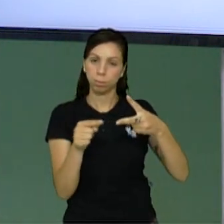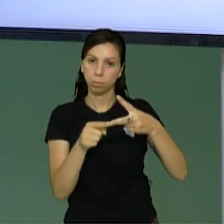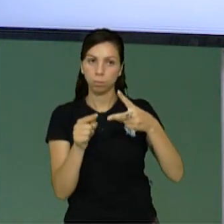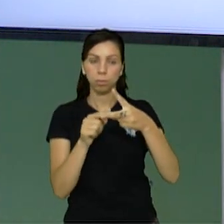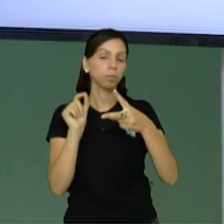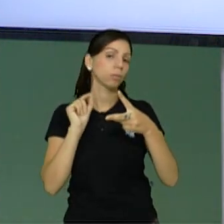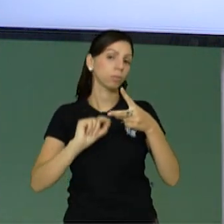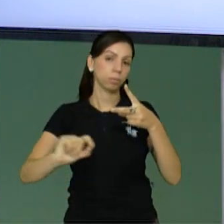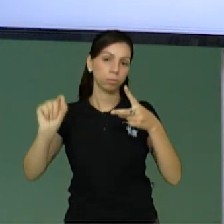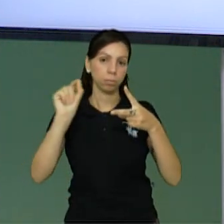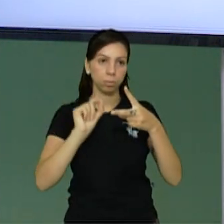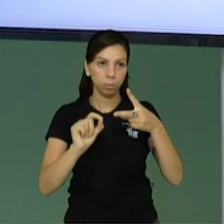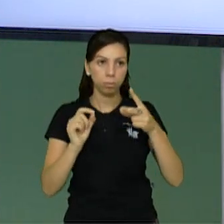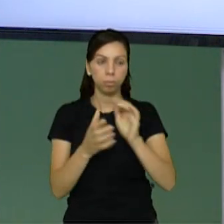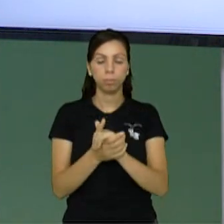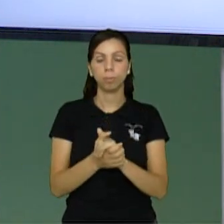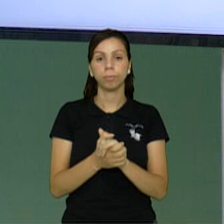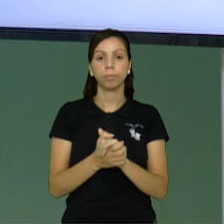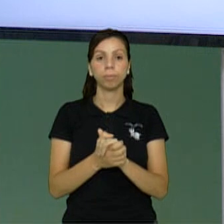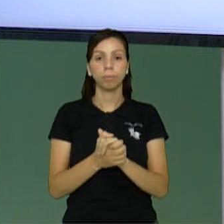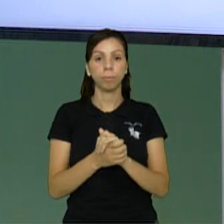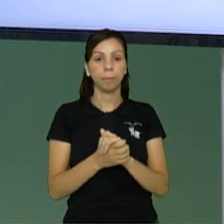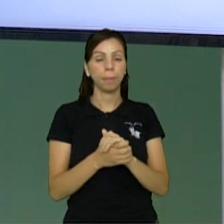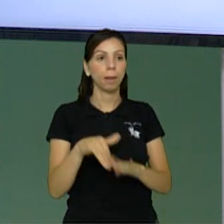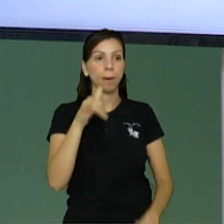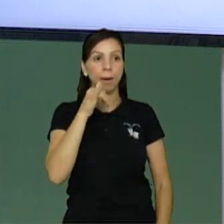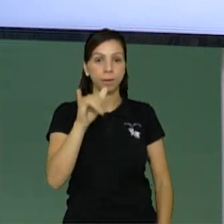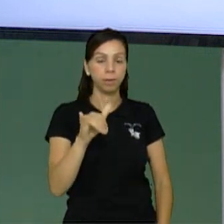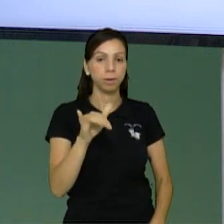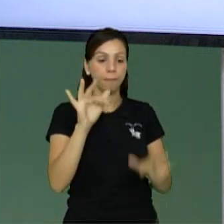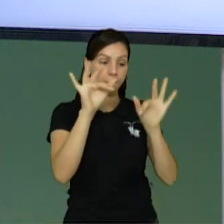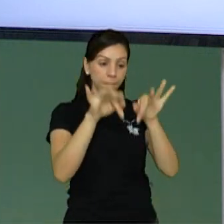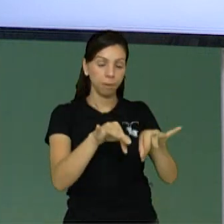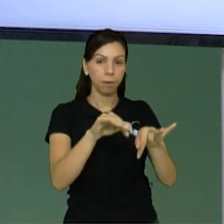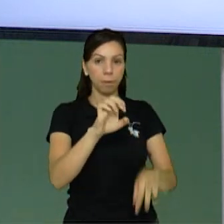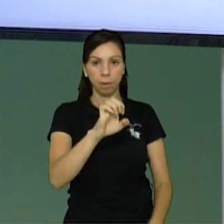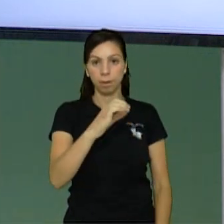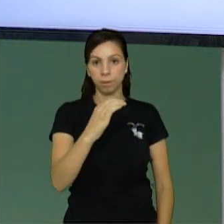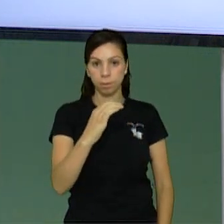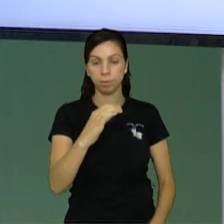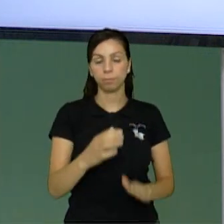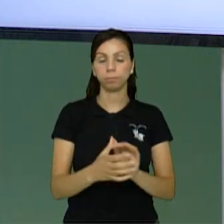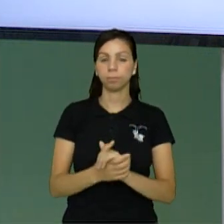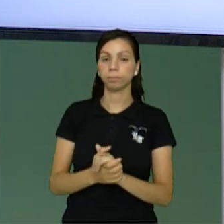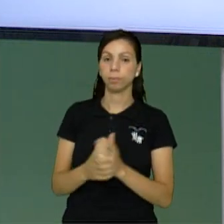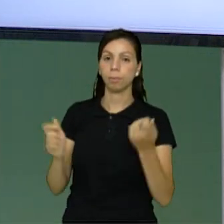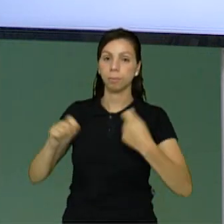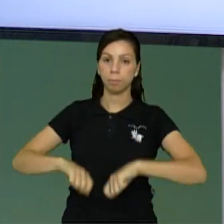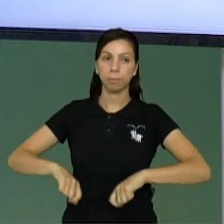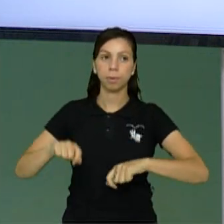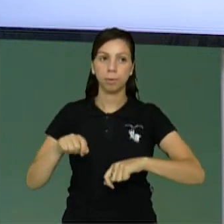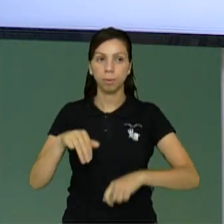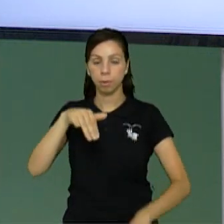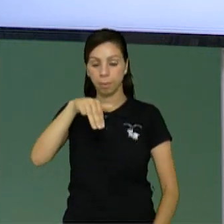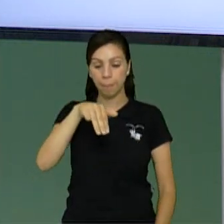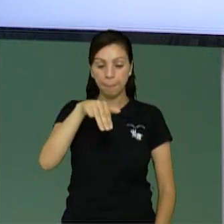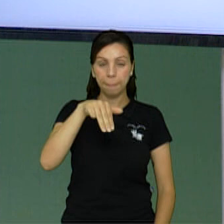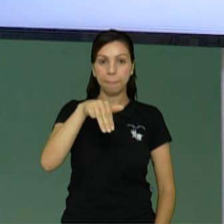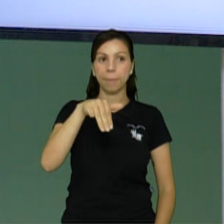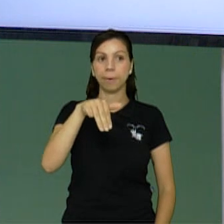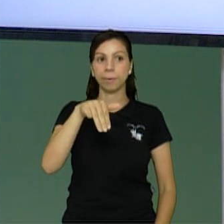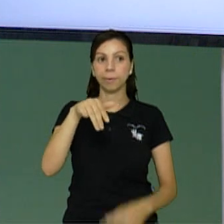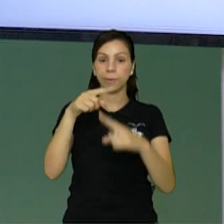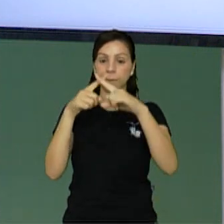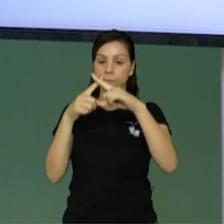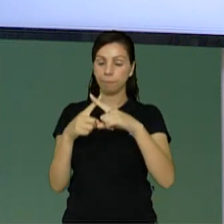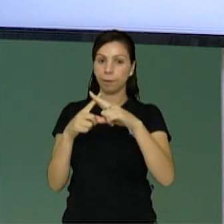segunda ideia, a energia final, a energia cinética final, vai ser a massa do conjunto